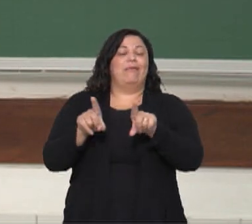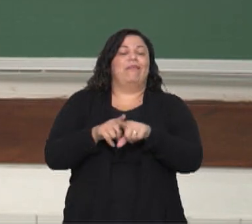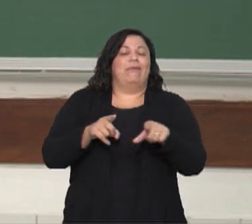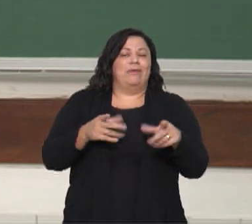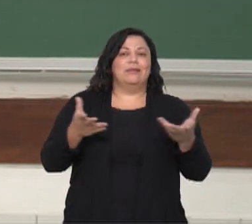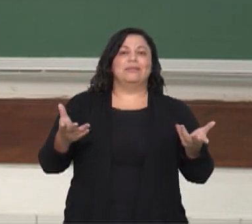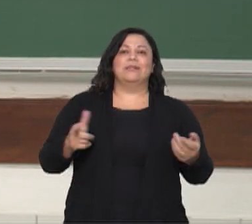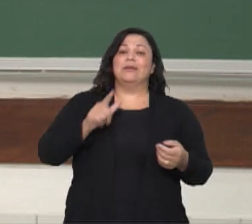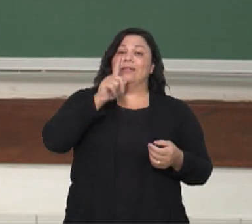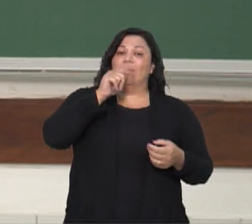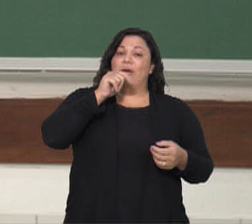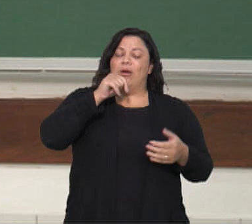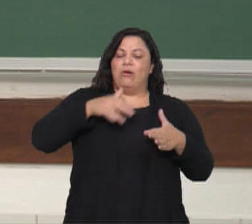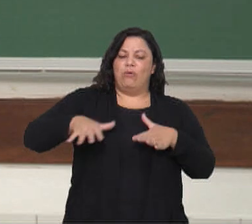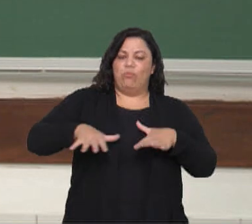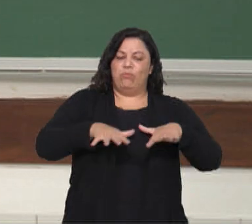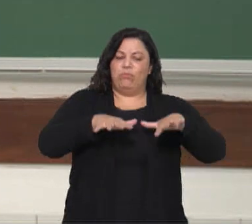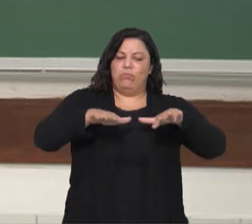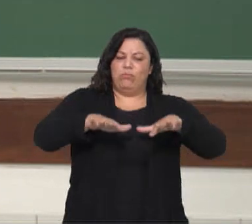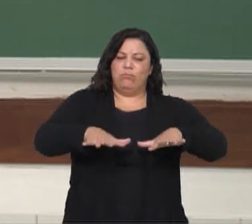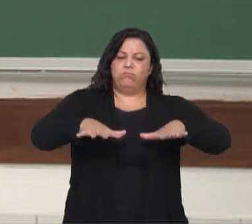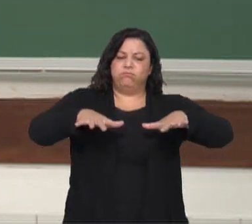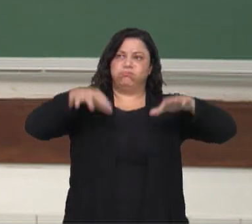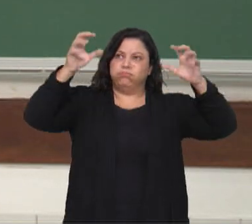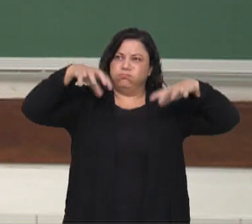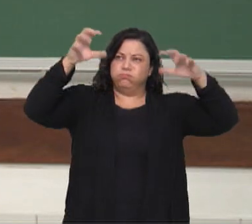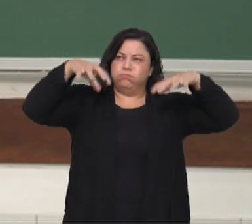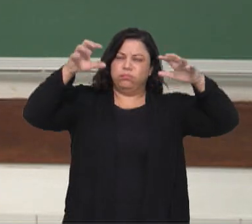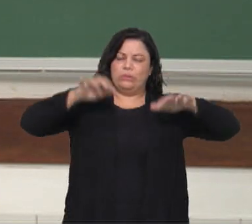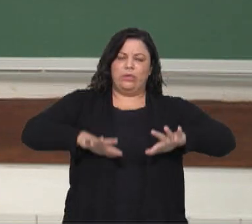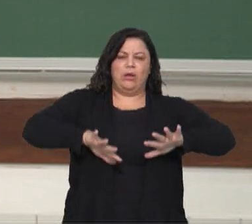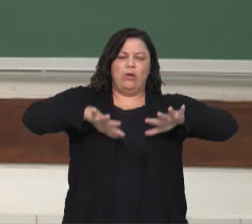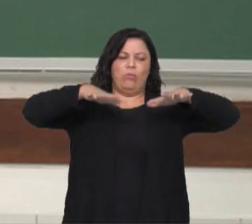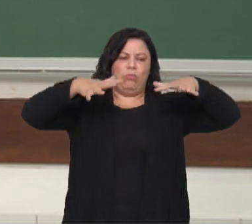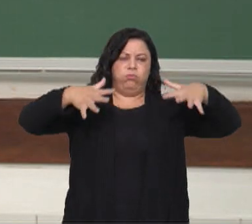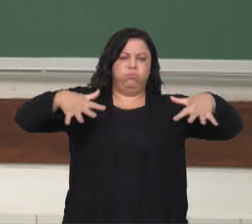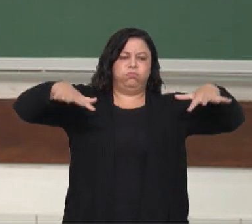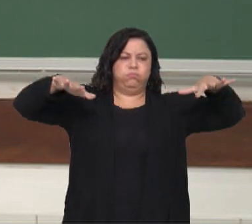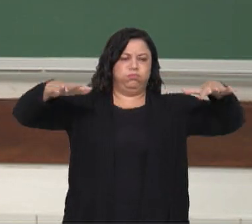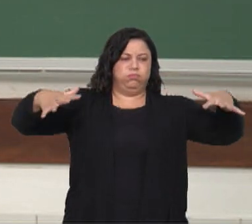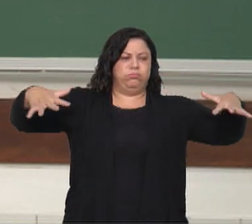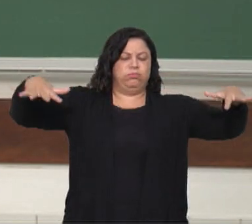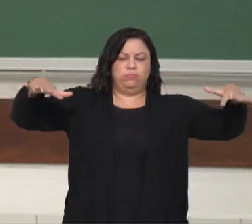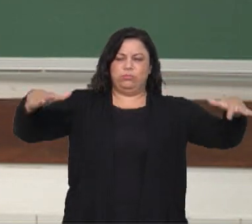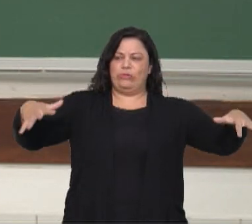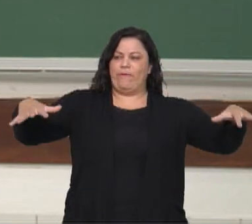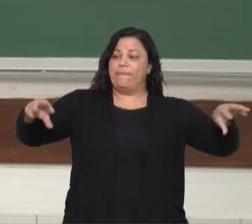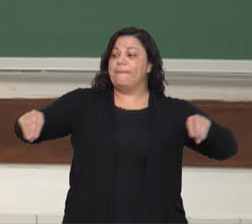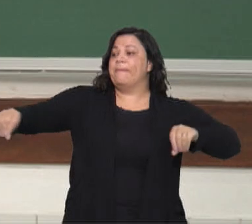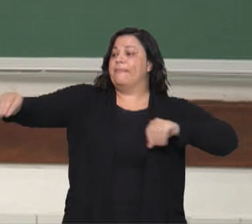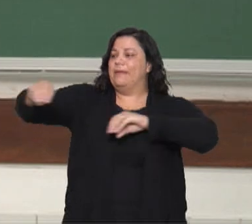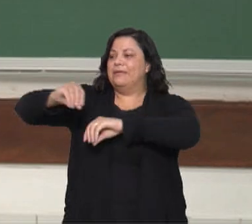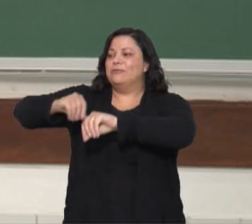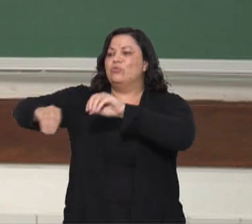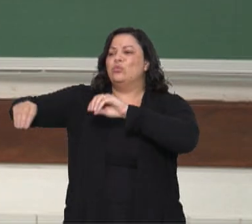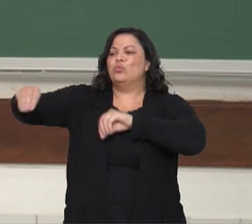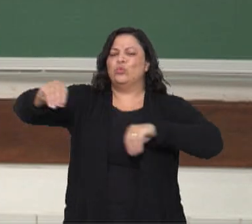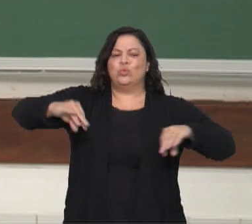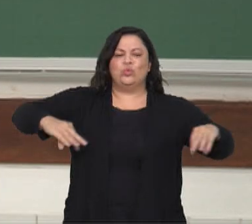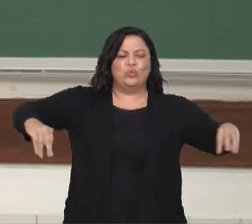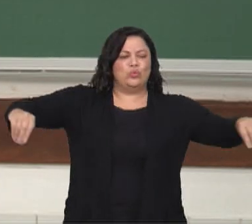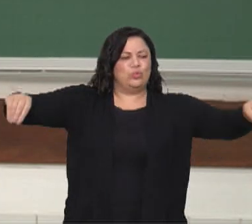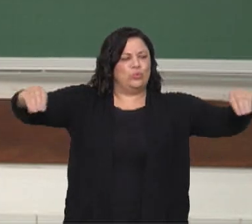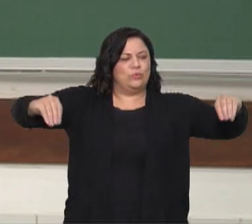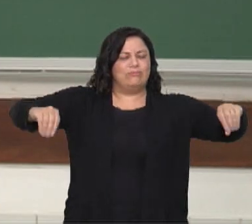rio. Esse sedimento, esse material orgânico vinha junto, adubava o solo das margens, e nessas margens